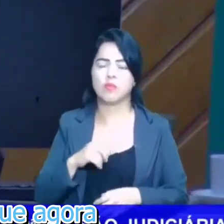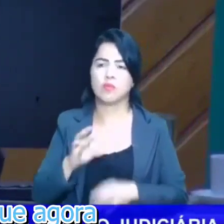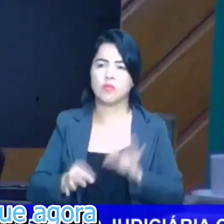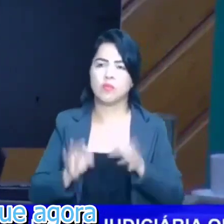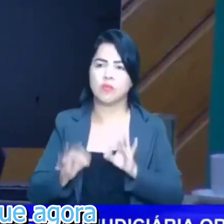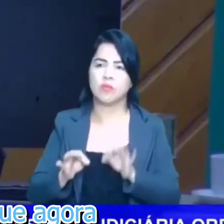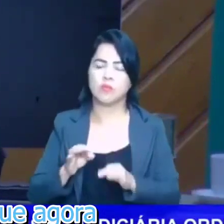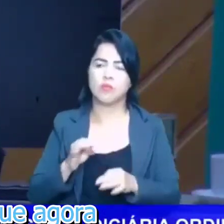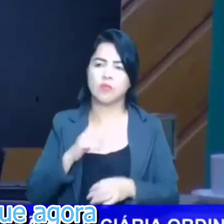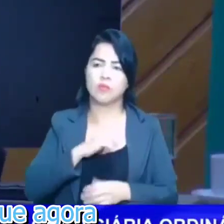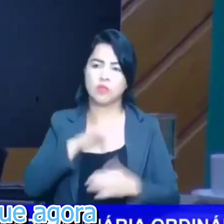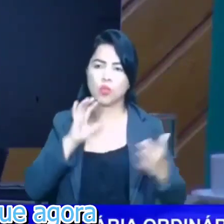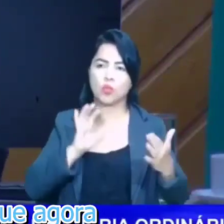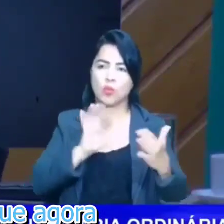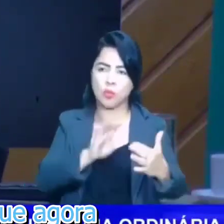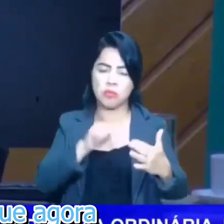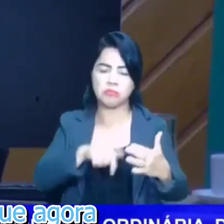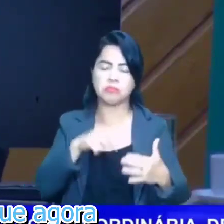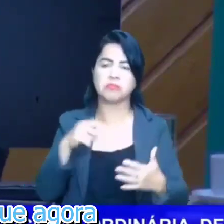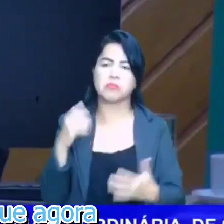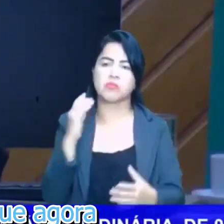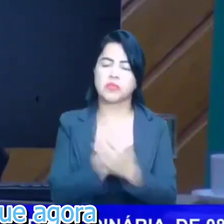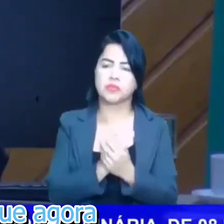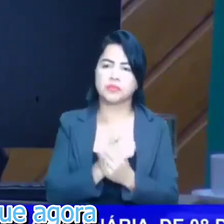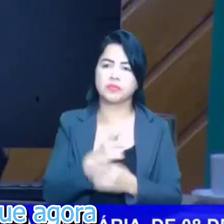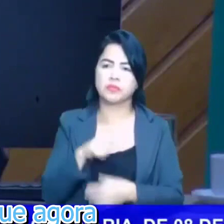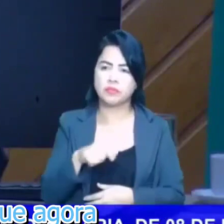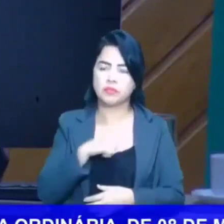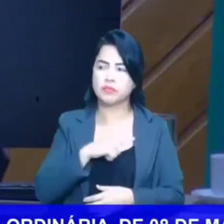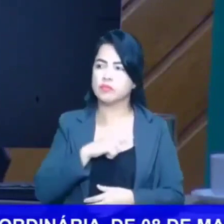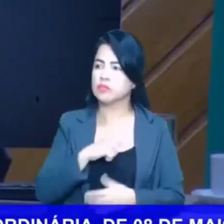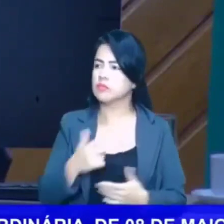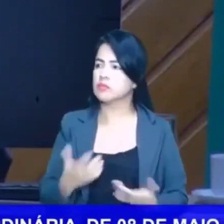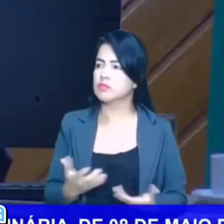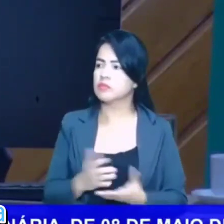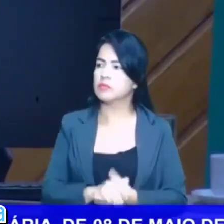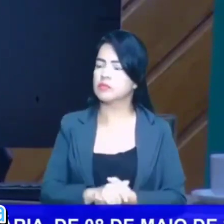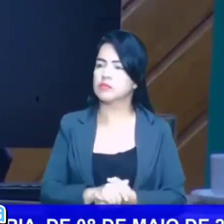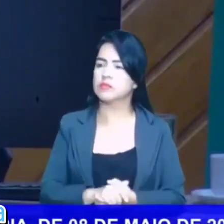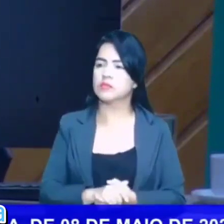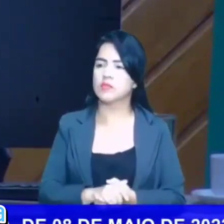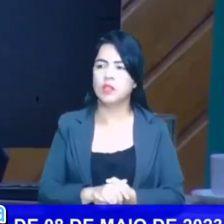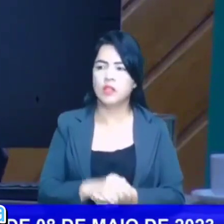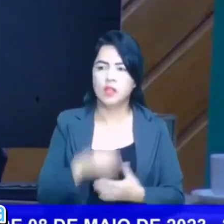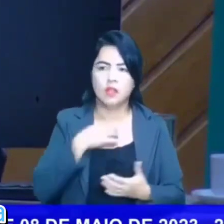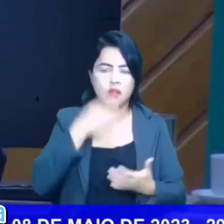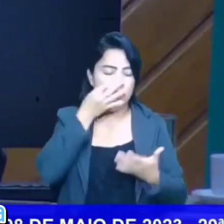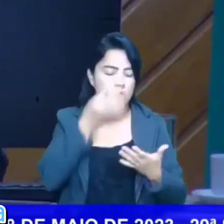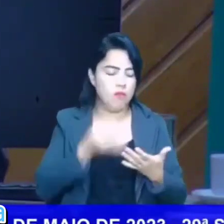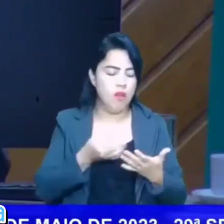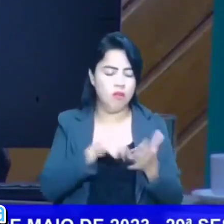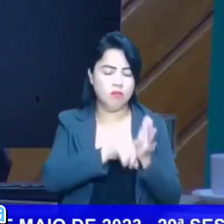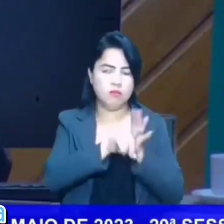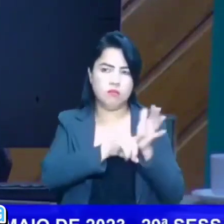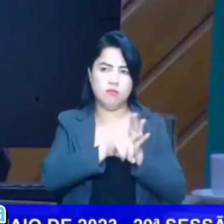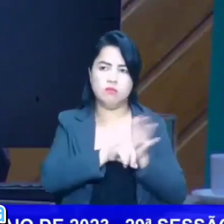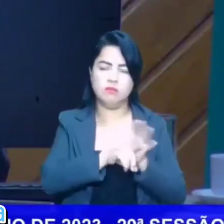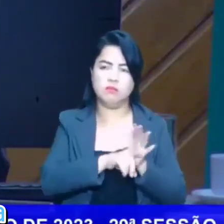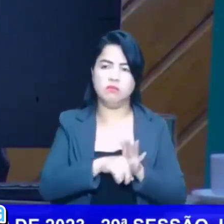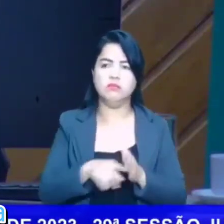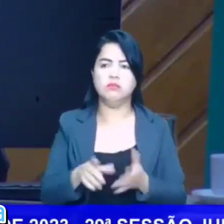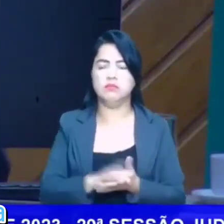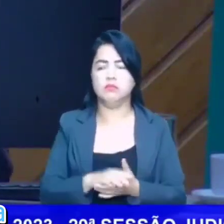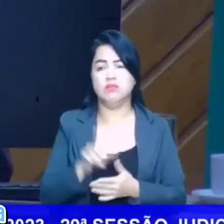o impacto da coisa julgada no outro processo, a esse que agora vem a apreciação. A solução